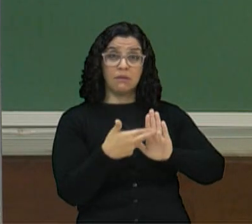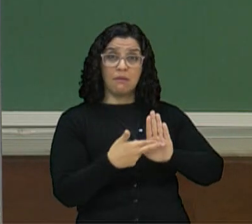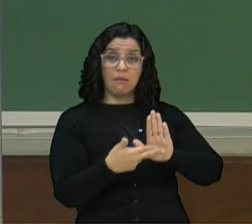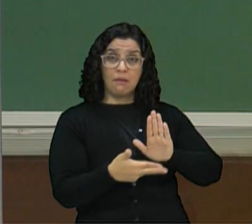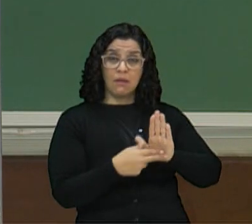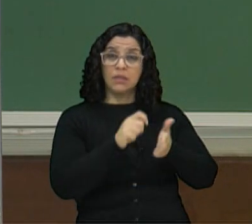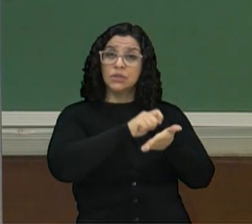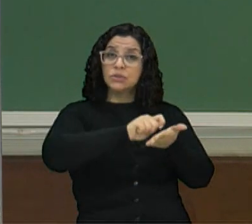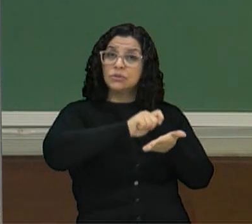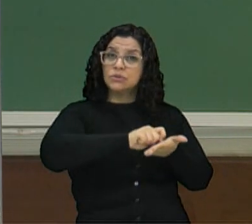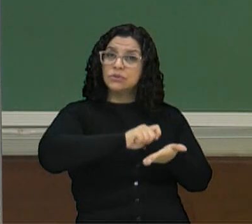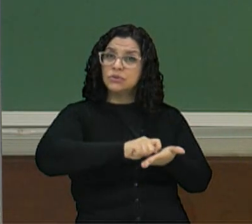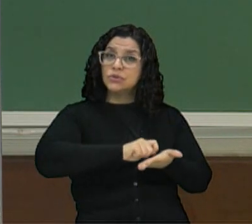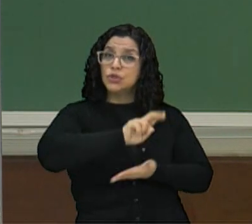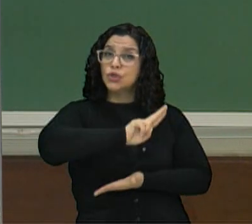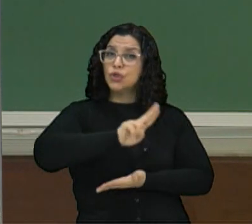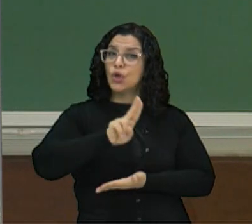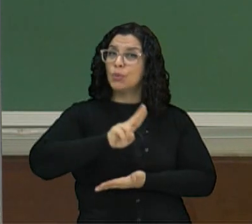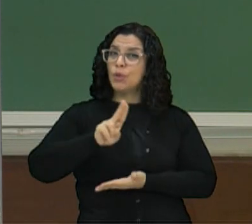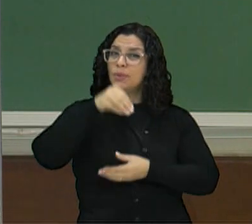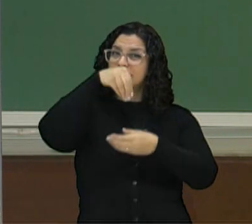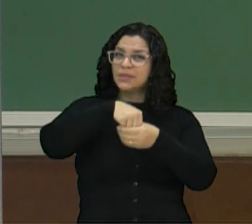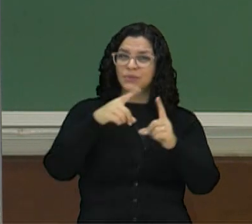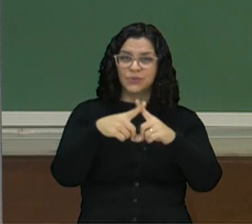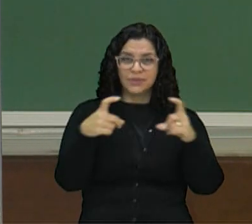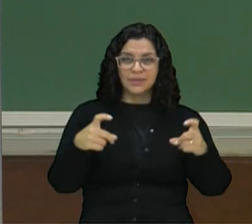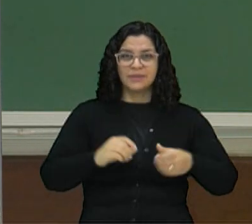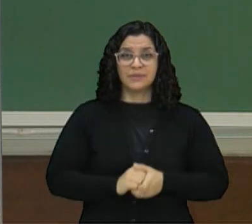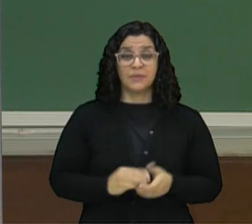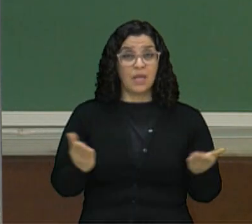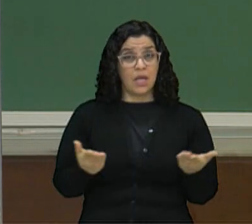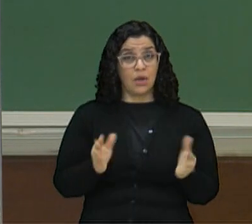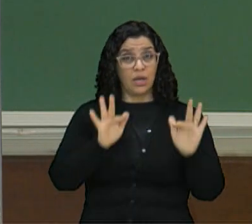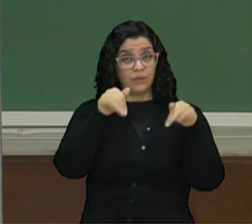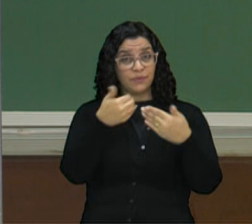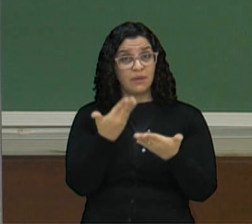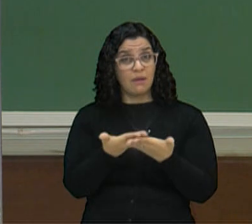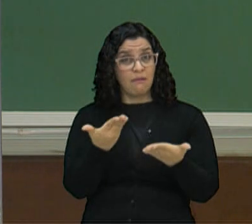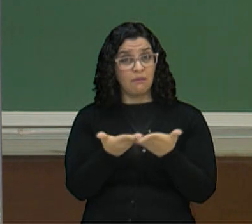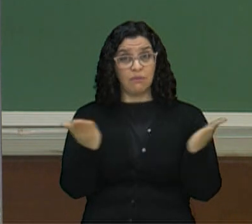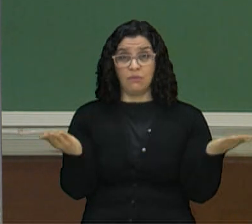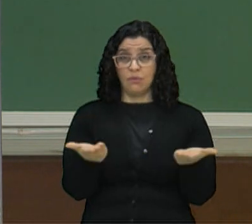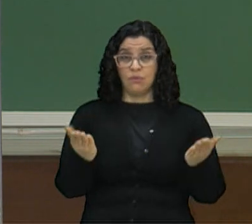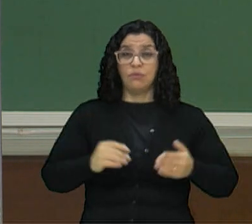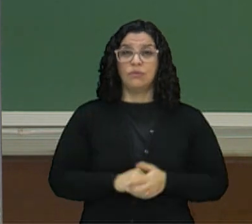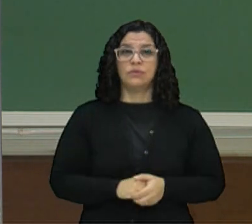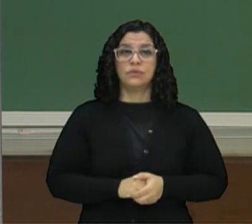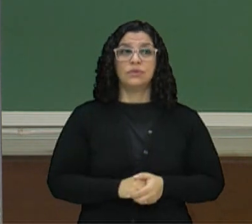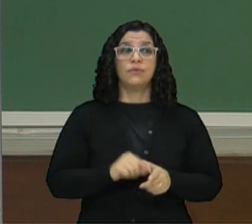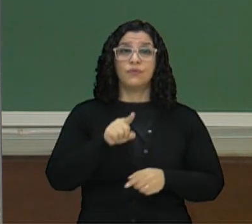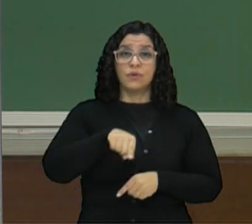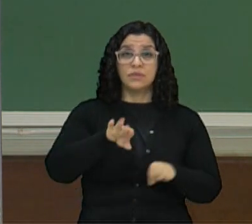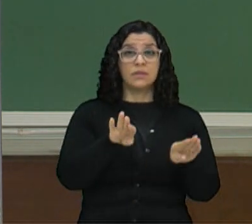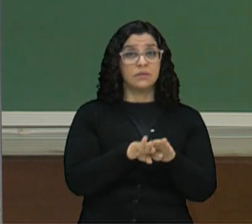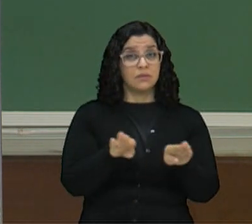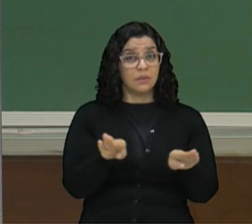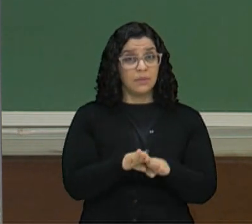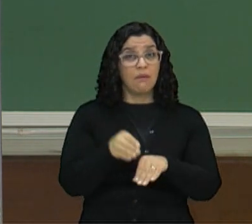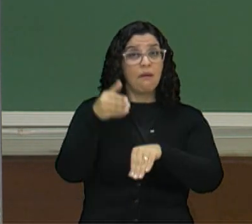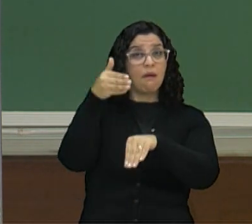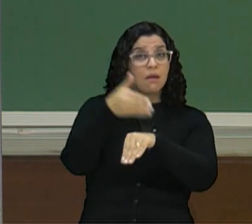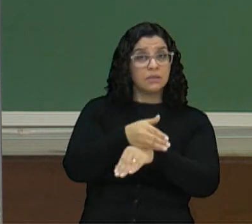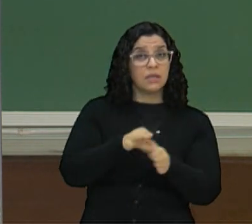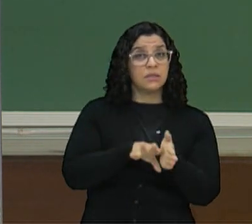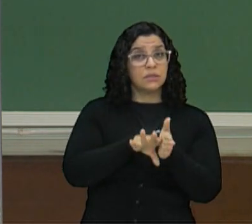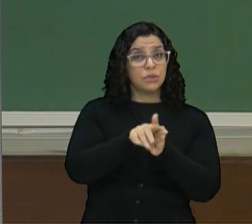de escrita da nomenclatura científica. Chegamos ao fim da nossa aula de hoje, pessoal. Não deixem de acessar